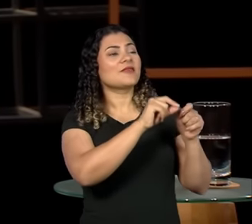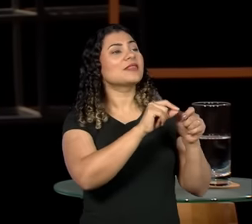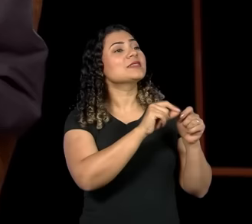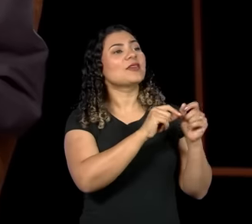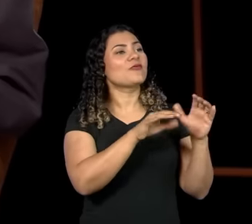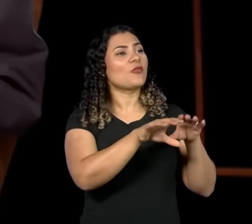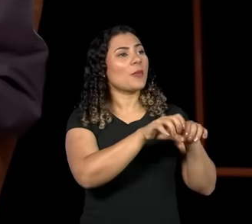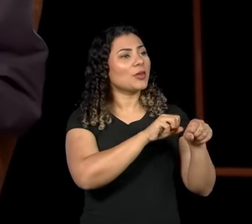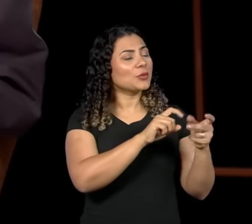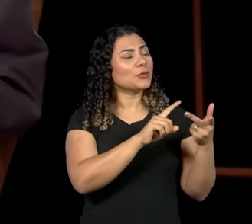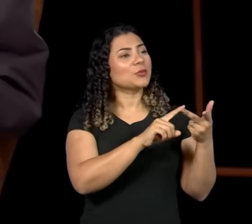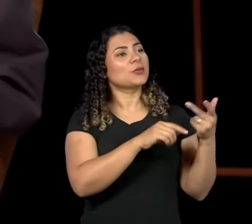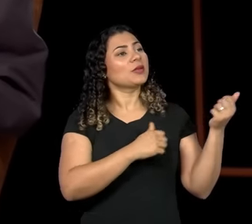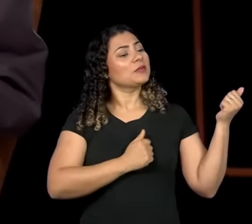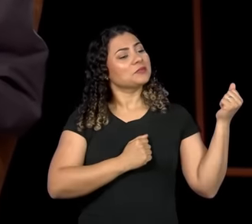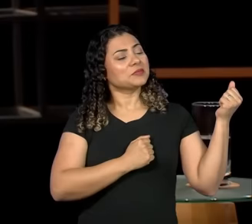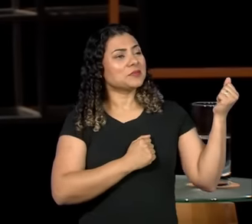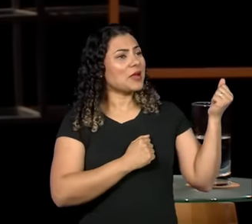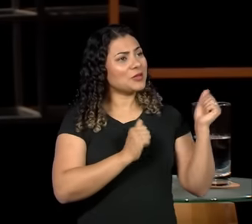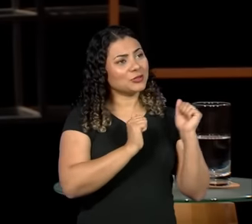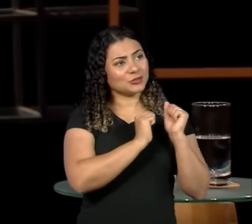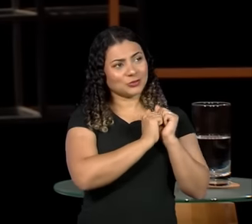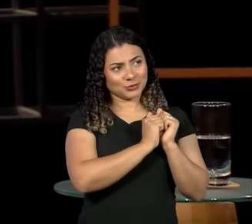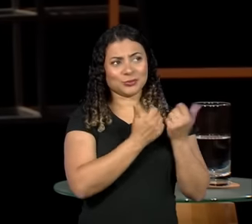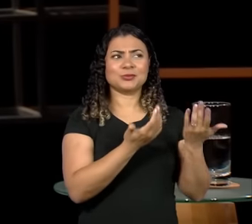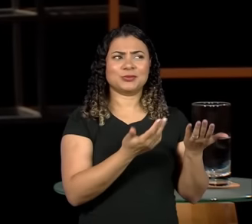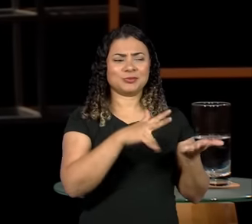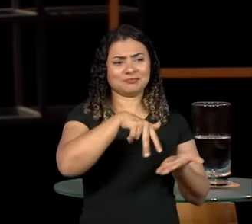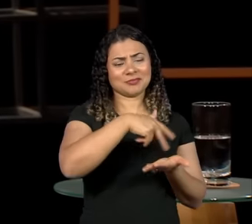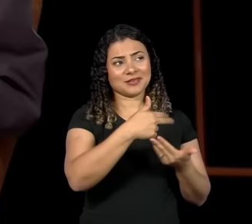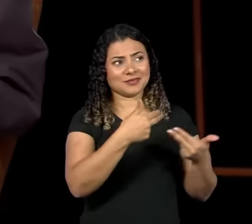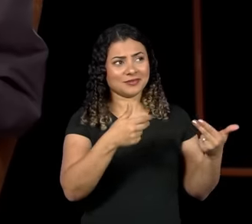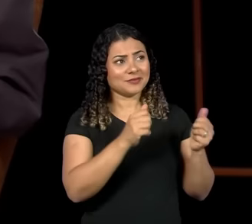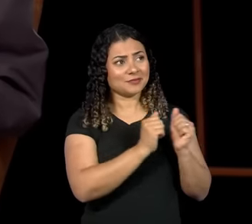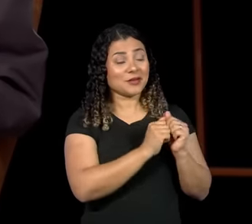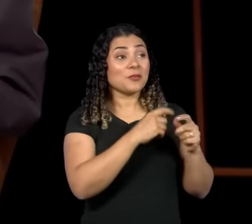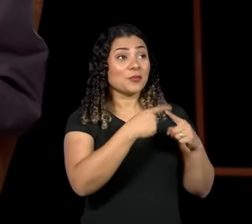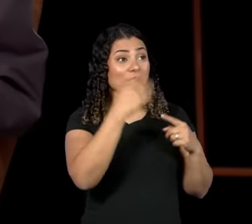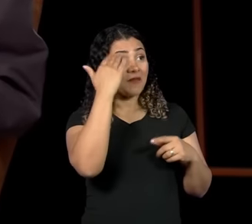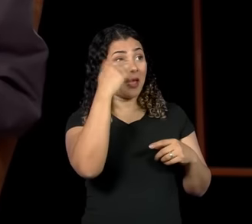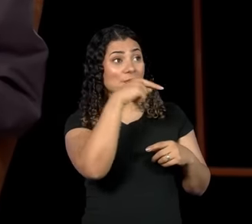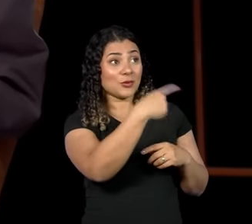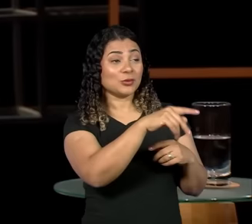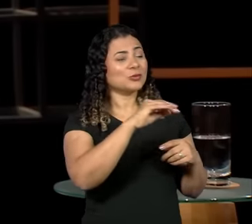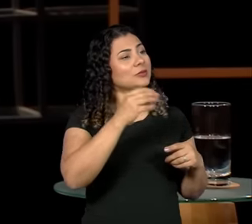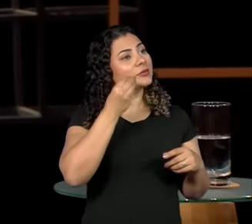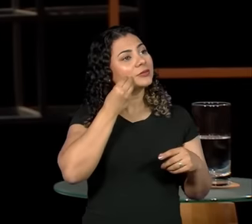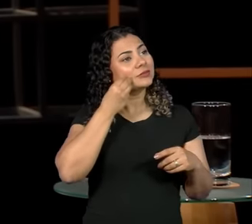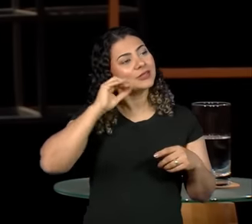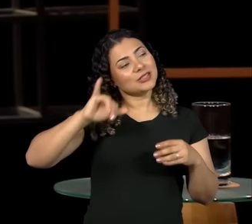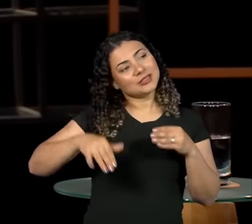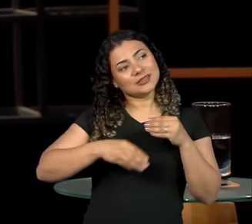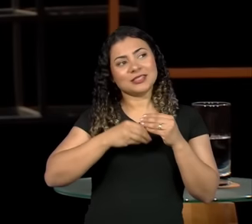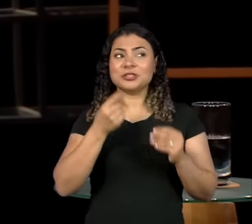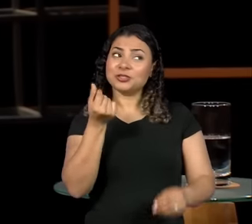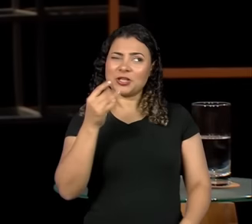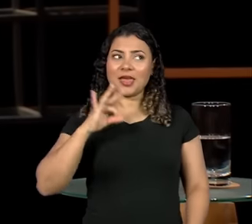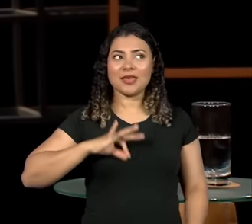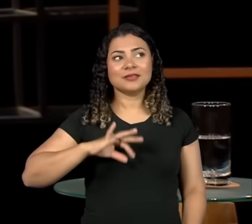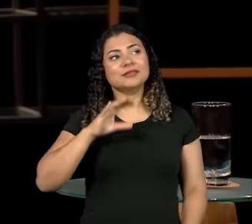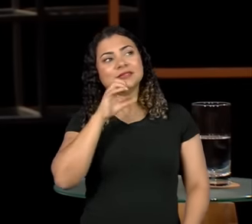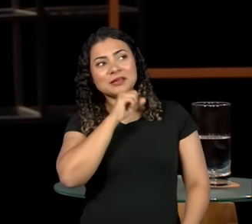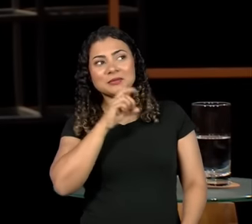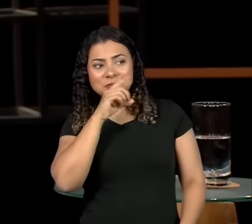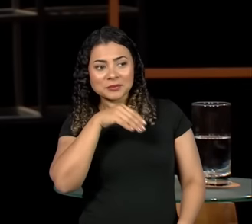formatura, debutantes e tal. Que era muito comum, os atores faziam muito isso, né? Era uma forma de ganhar um dinheirinho no final de semana e tal.